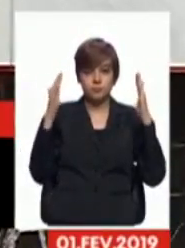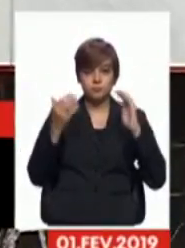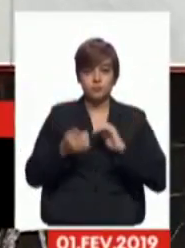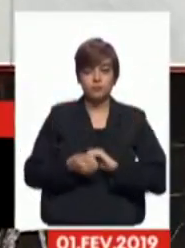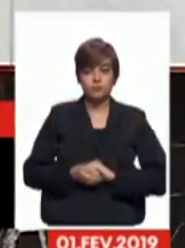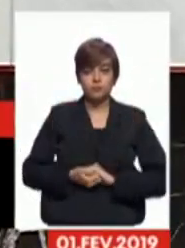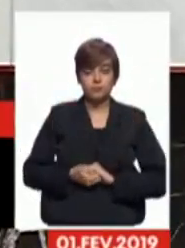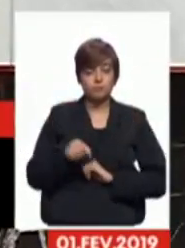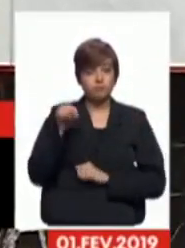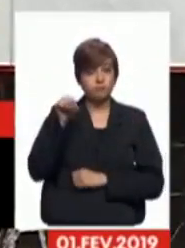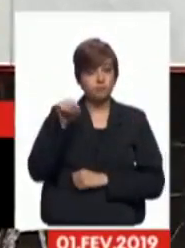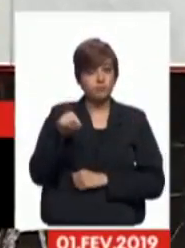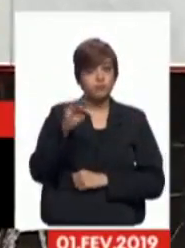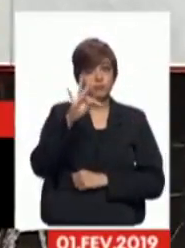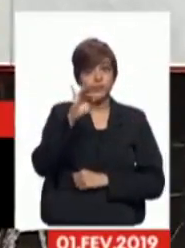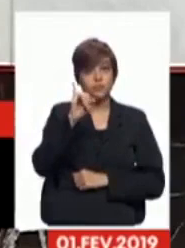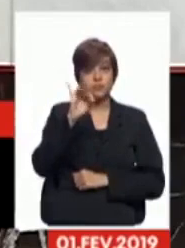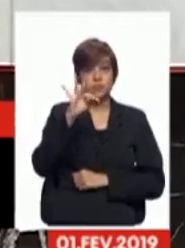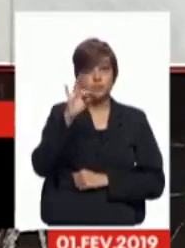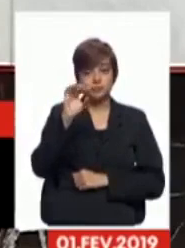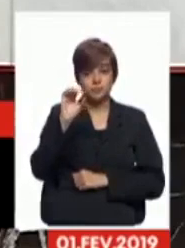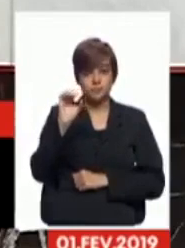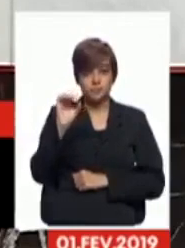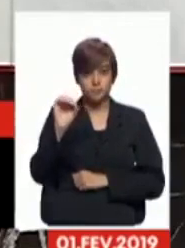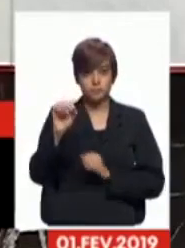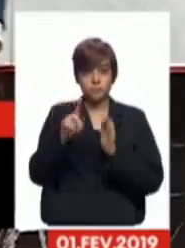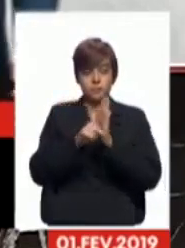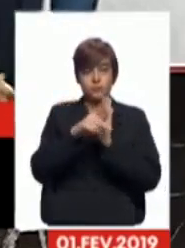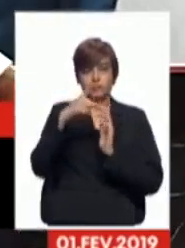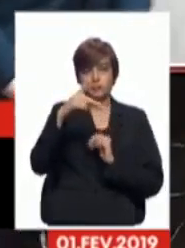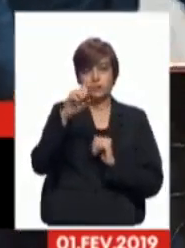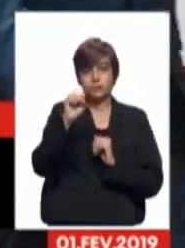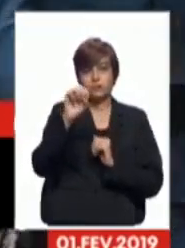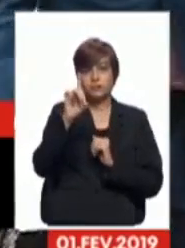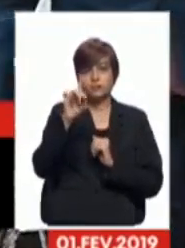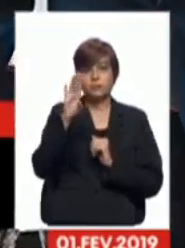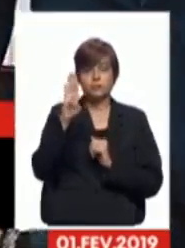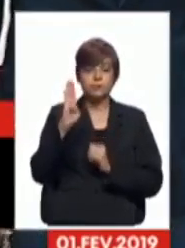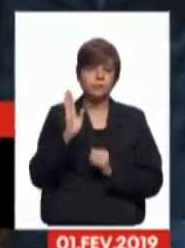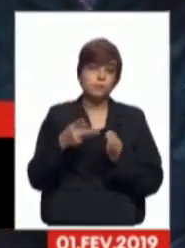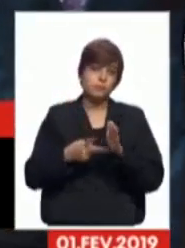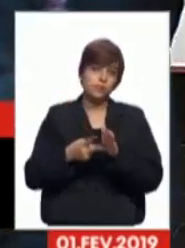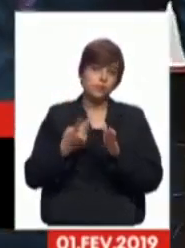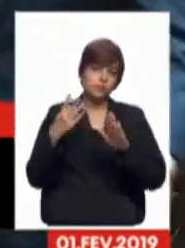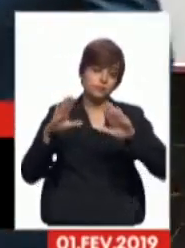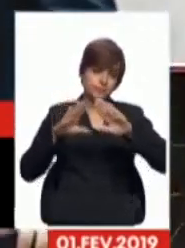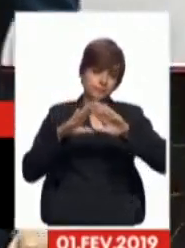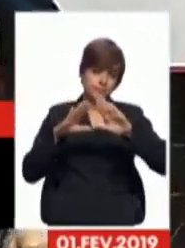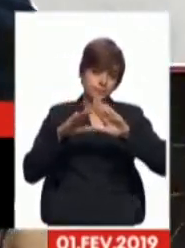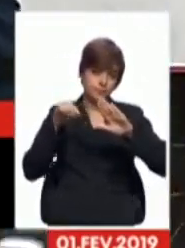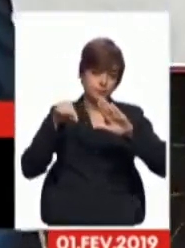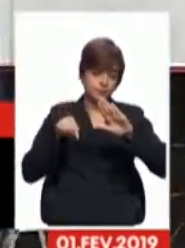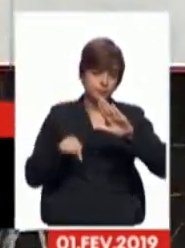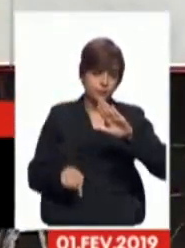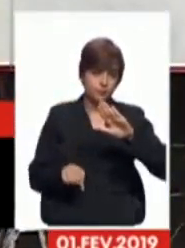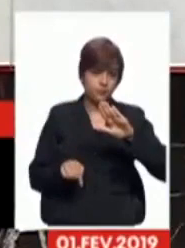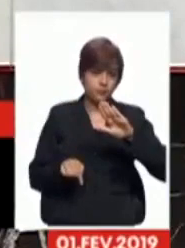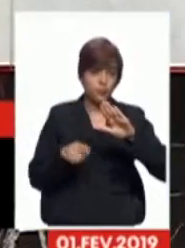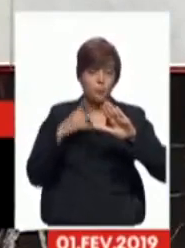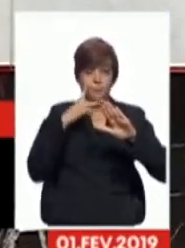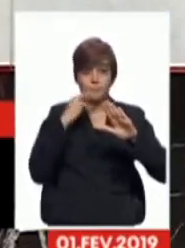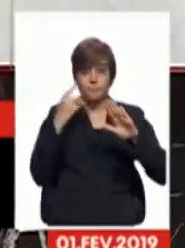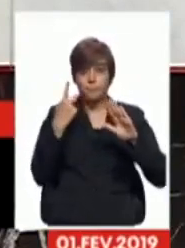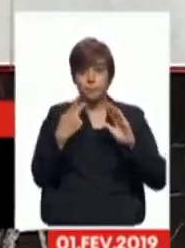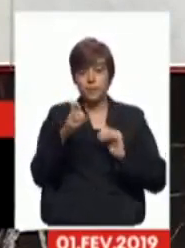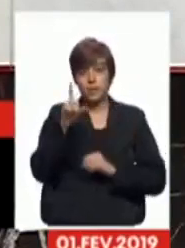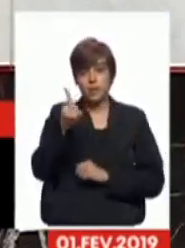Este foi o deputado Tito Ulisses Torres, do Gomes PSDB. Assume o segundo mandato. Tito Torres é filho do ex-deputado